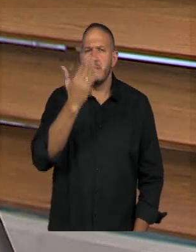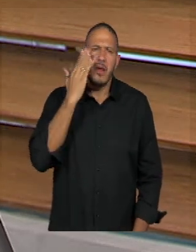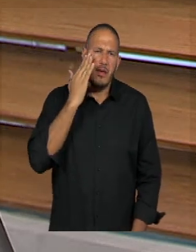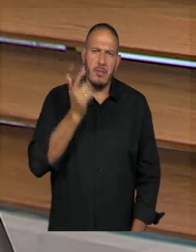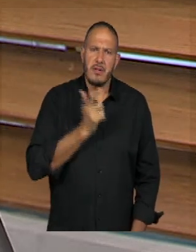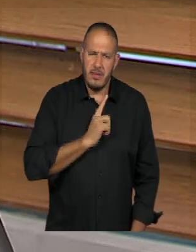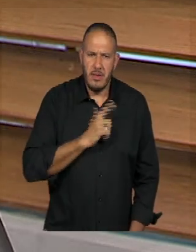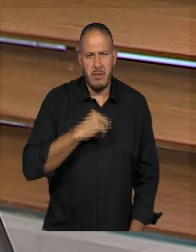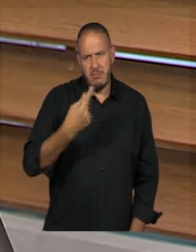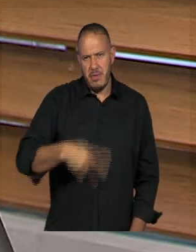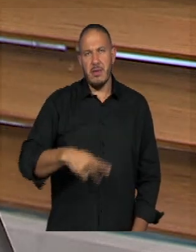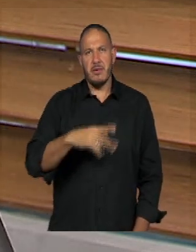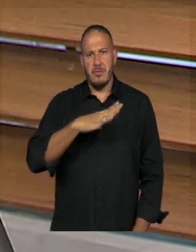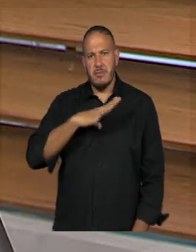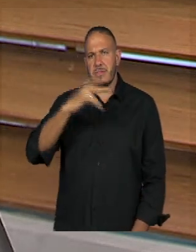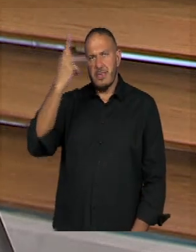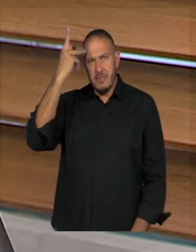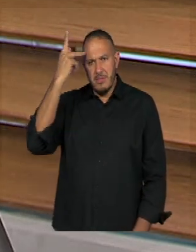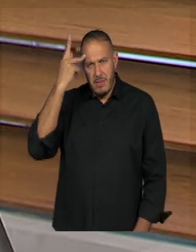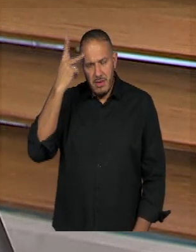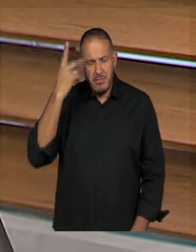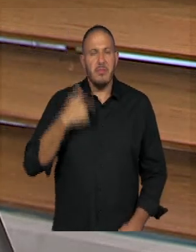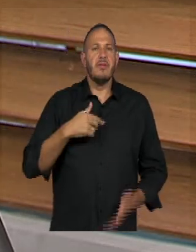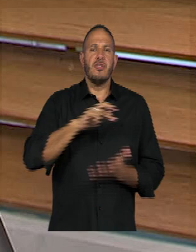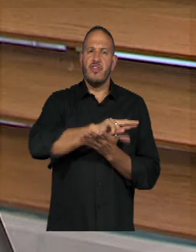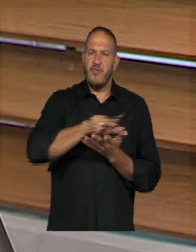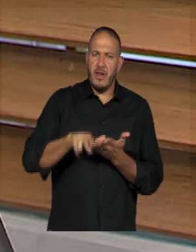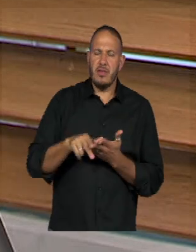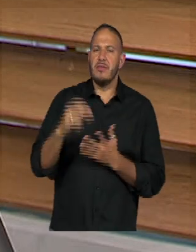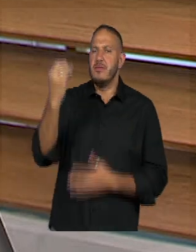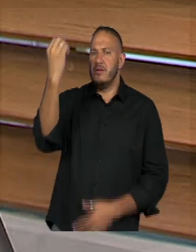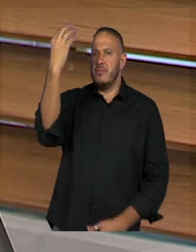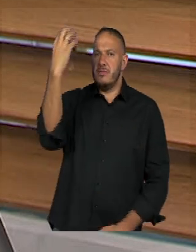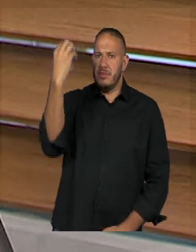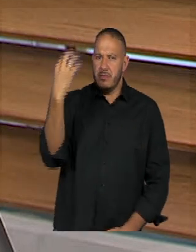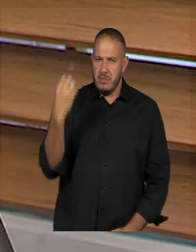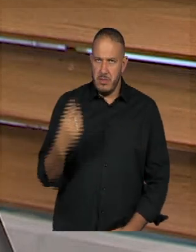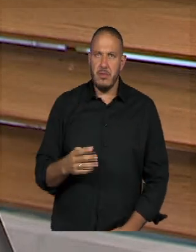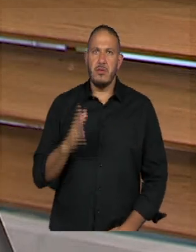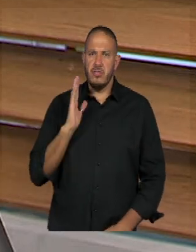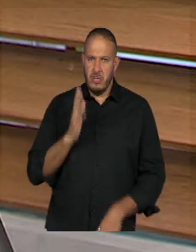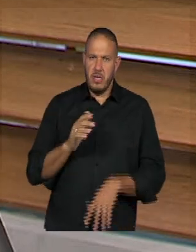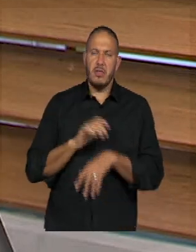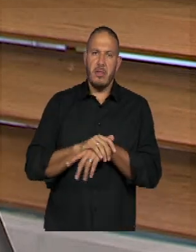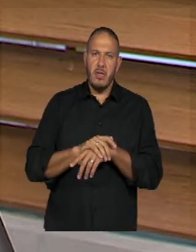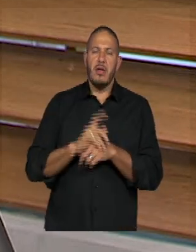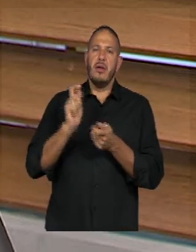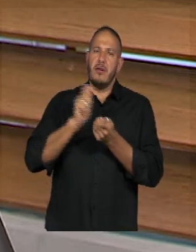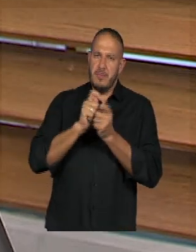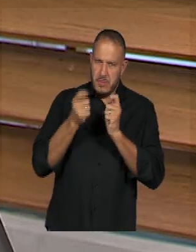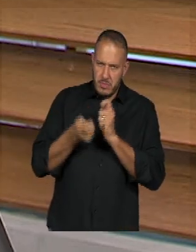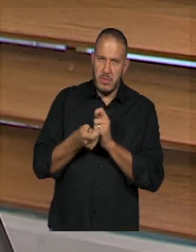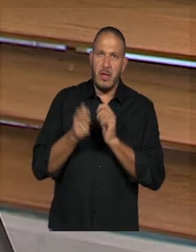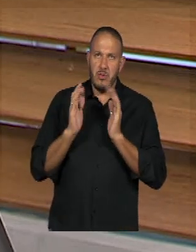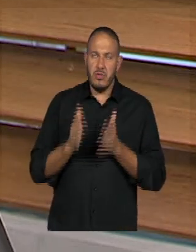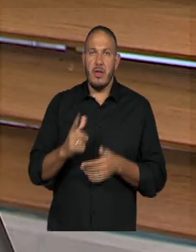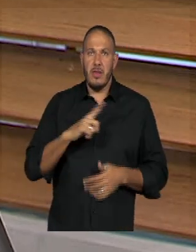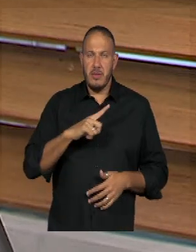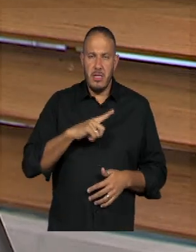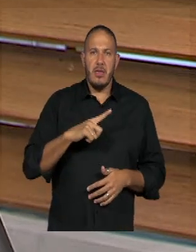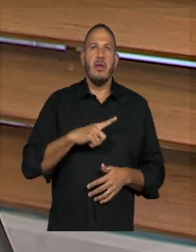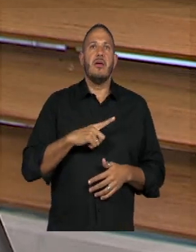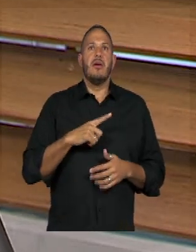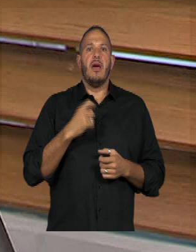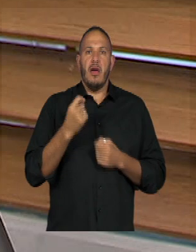aqui em São Paulo diversos semáforos que eles estão com essa adaptação. Hoje nós temos veículos